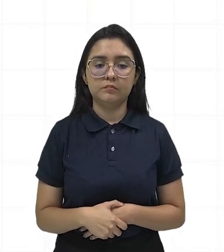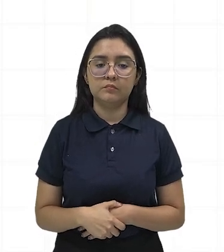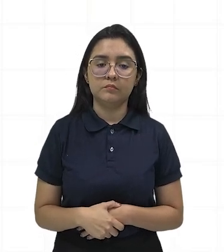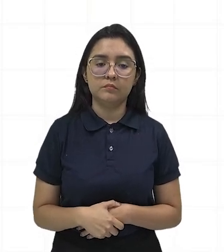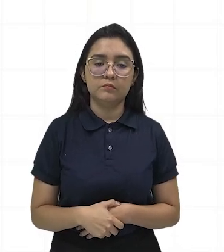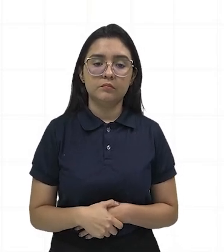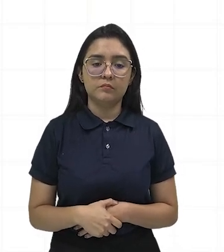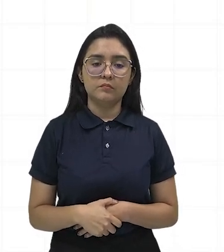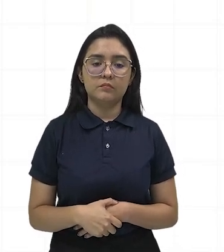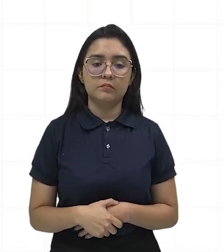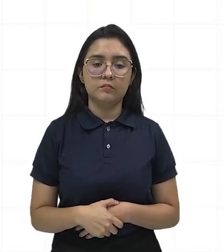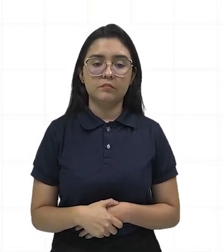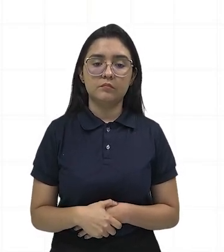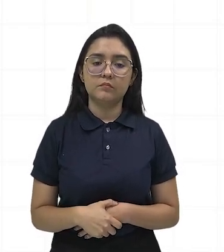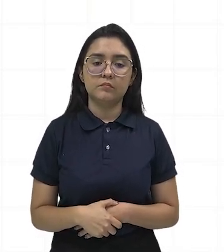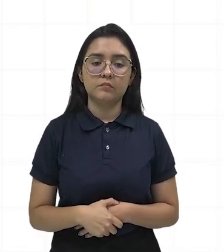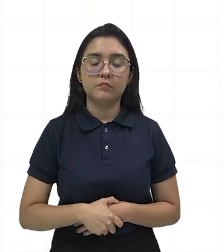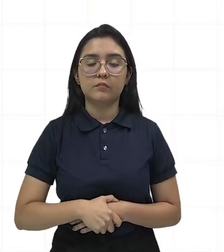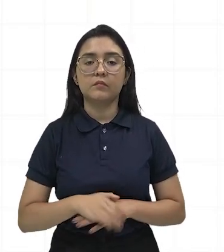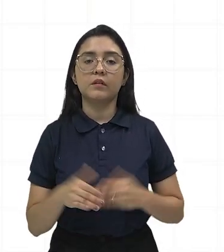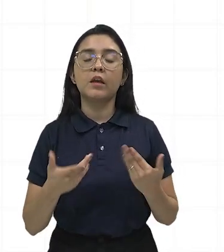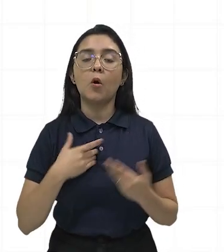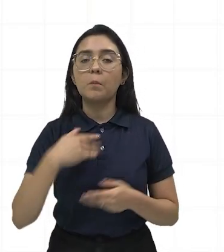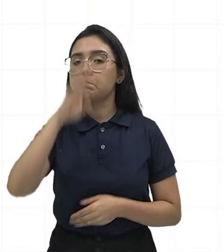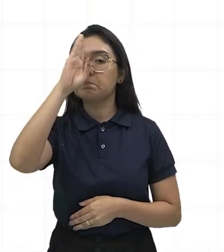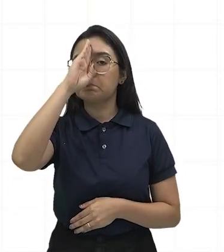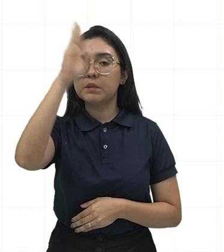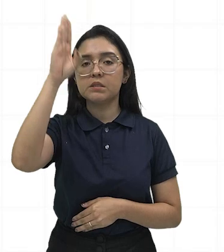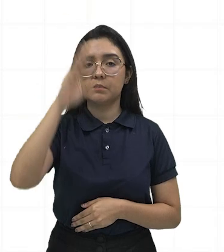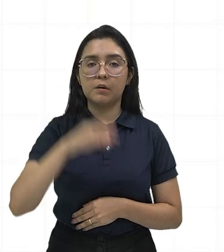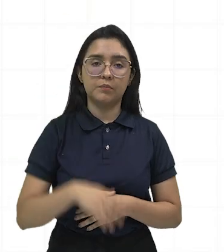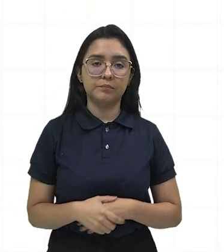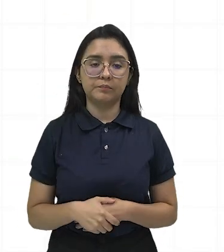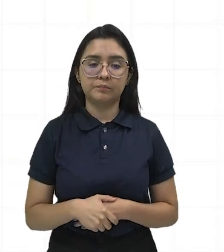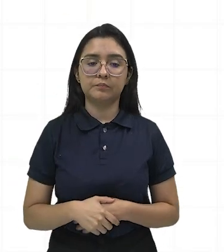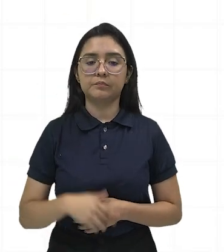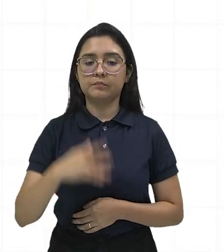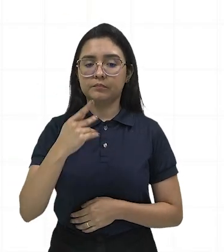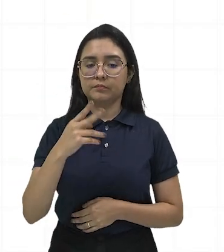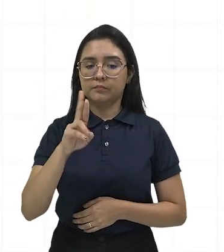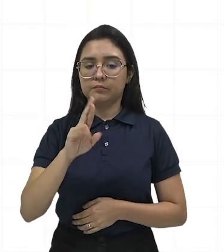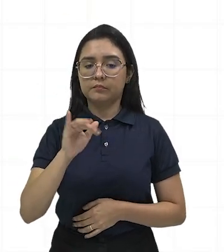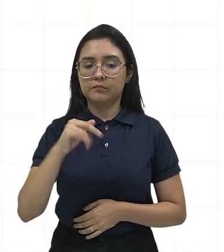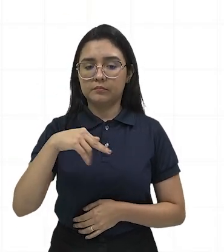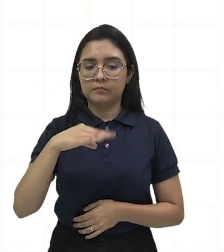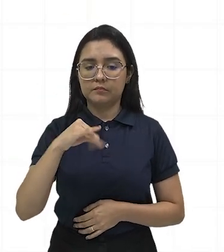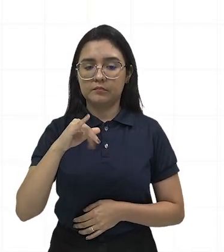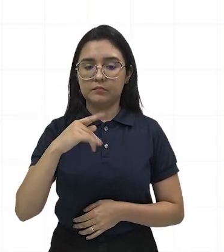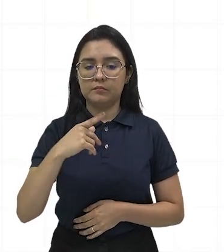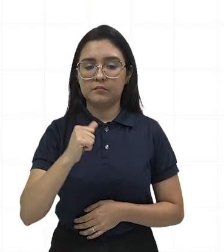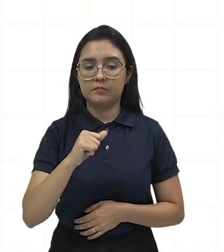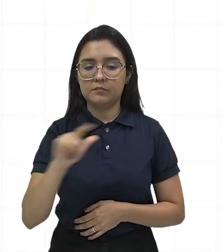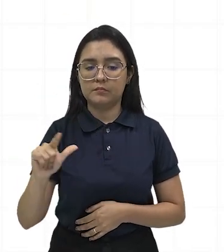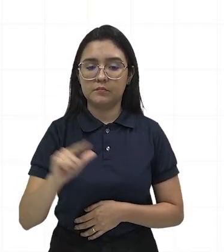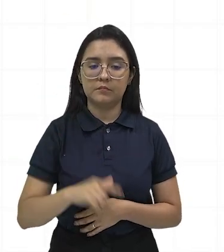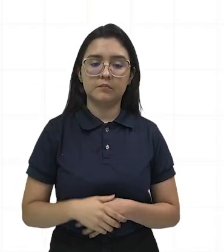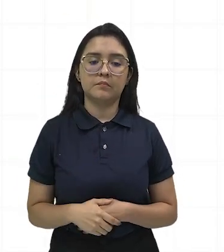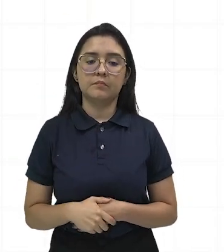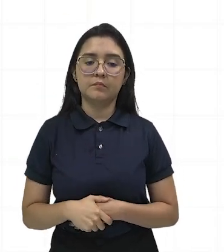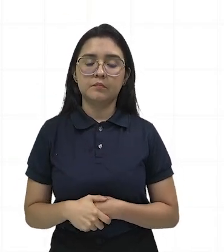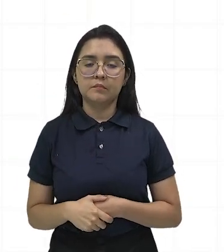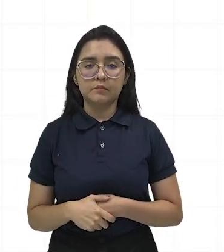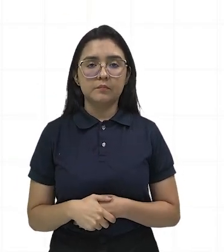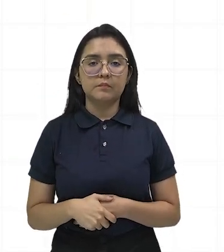considerado a cereja do bolo, né? A refeição completa, certo? Nós chamamos de